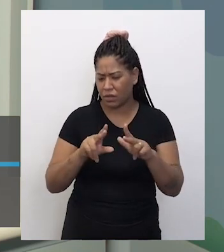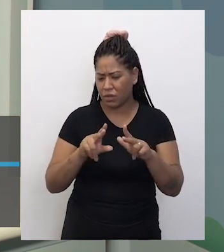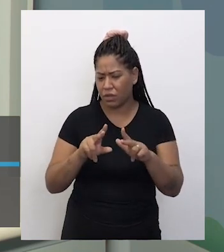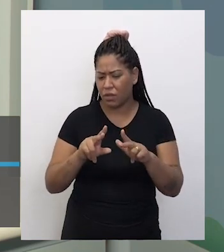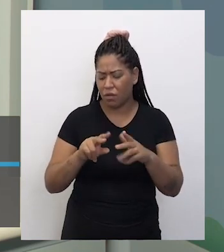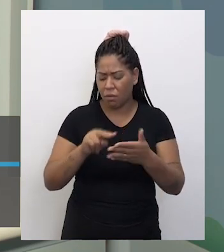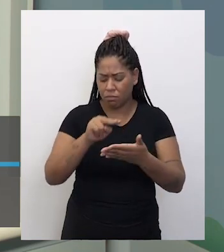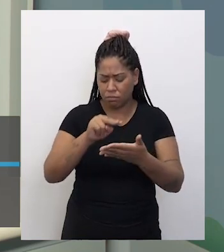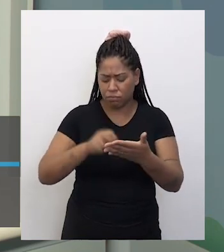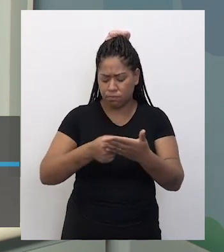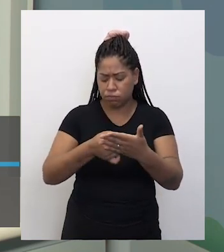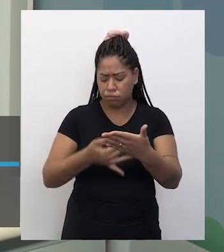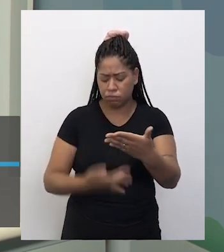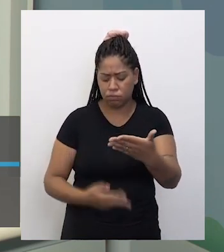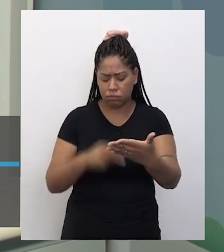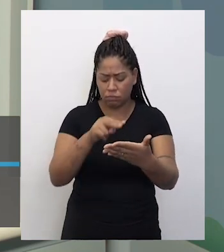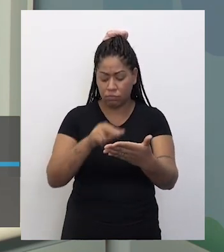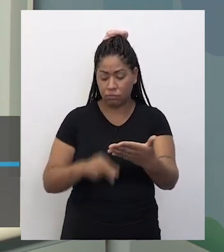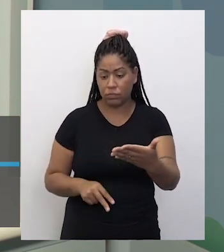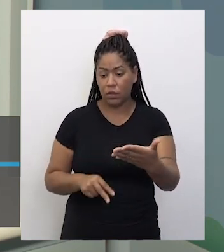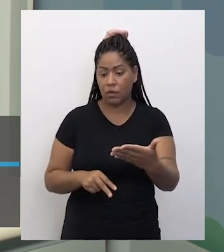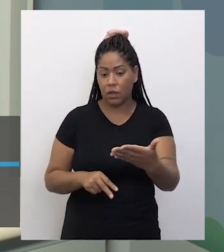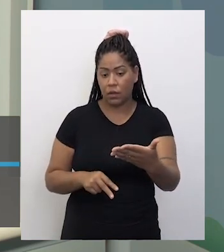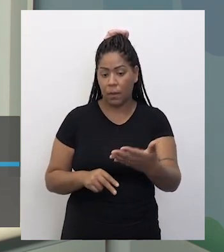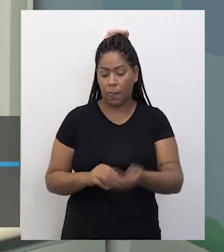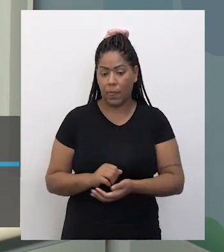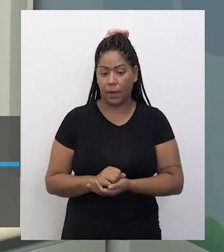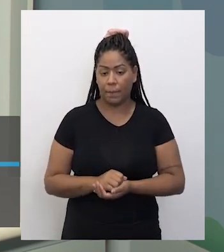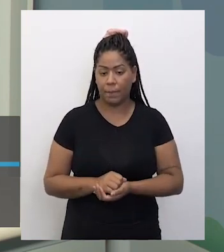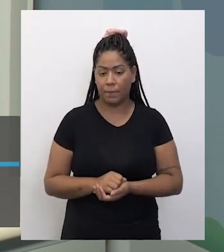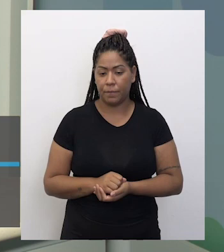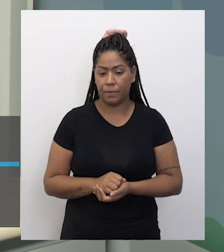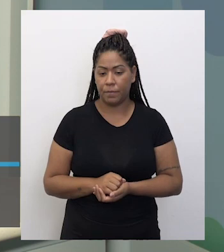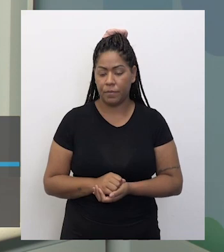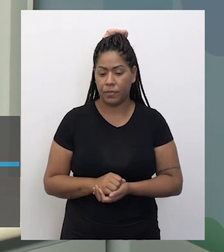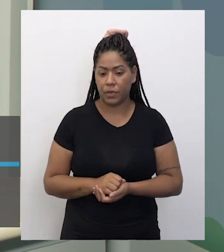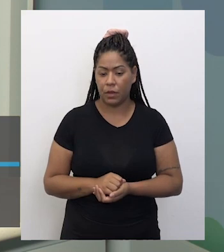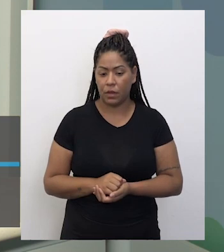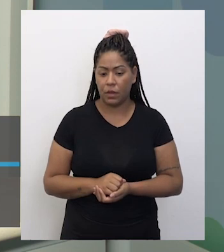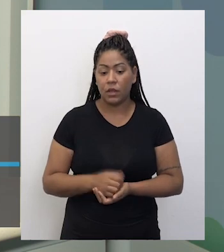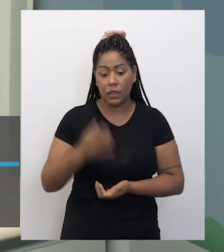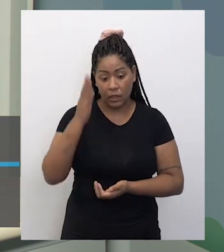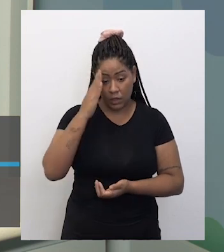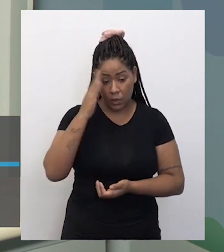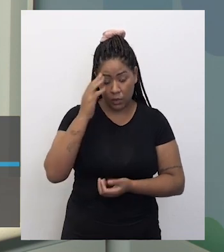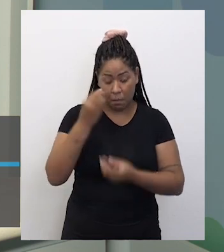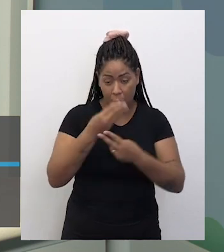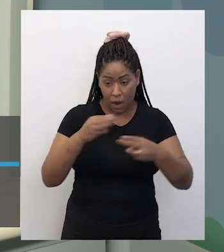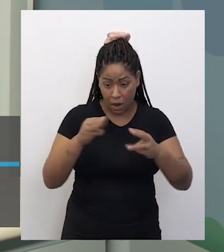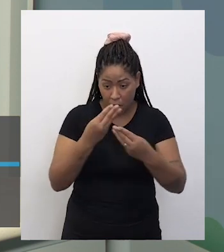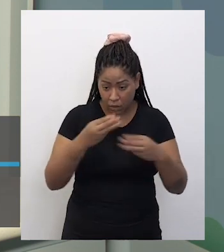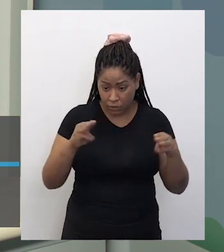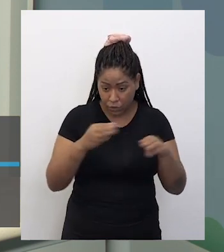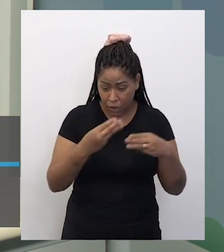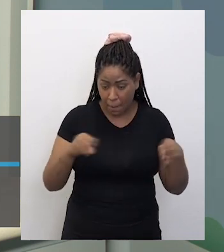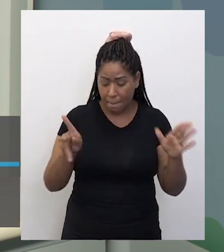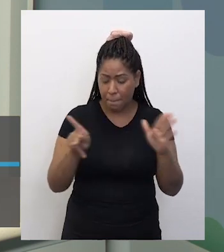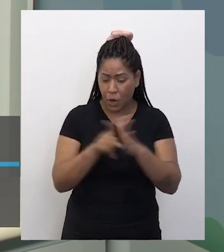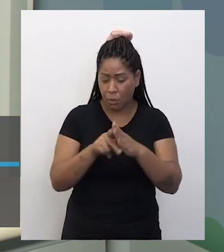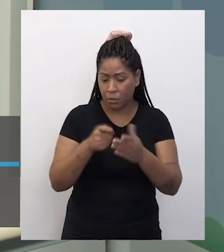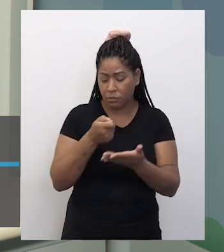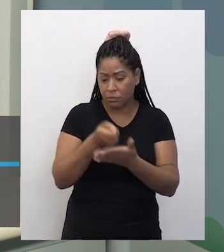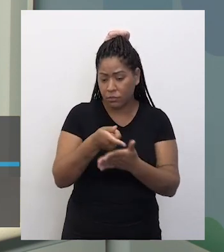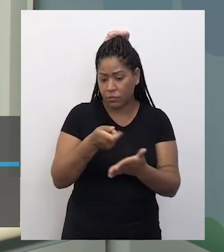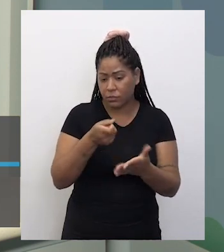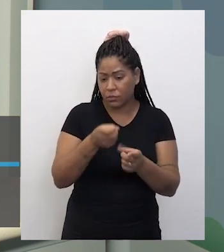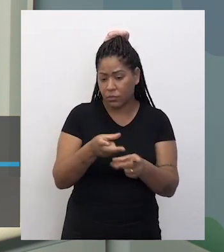chat para vocês responder. Já que sabe que marketing é para vender. Ou no marketing, quem